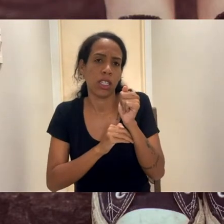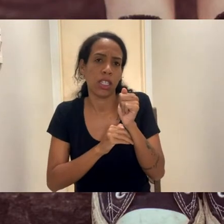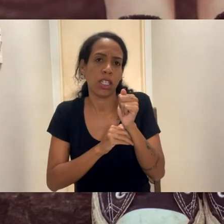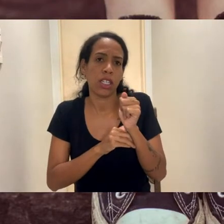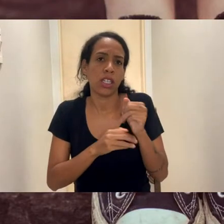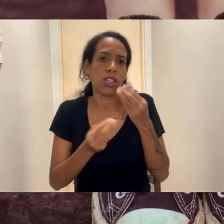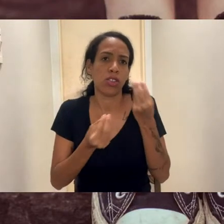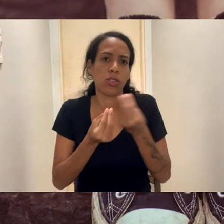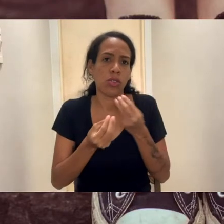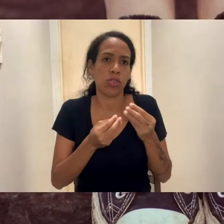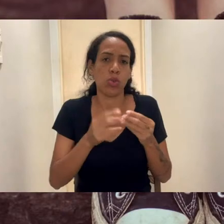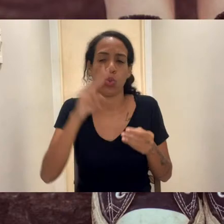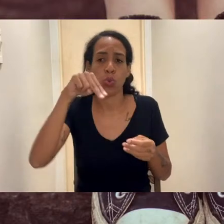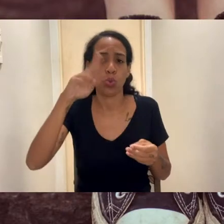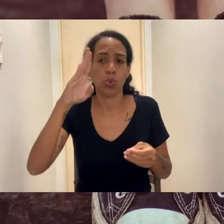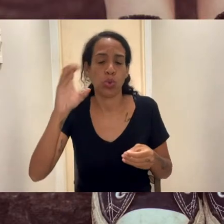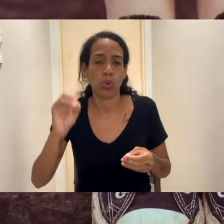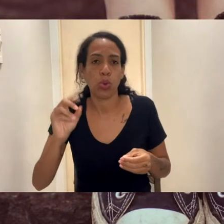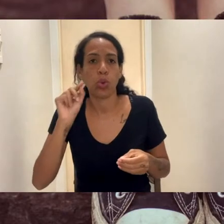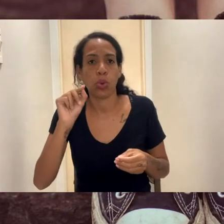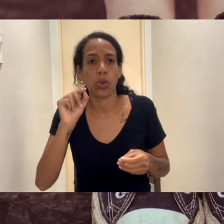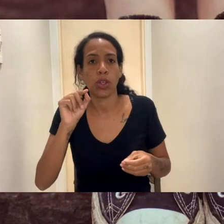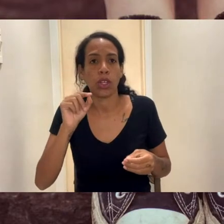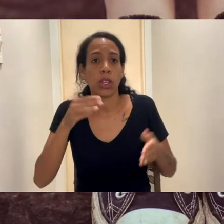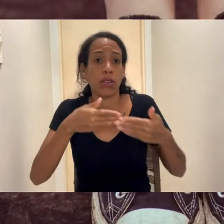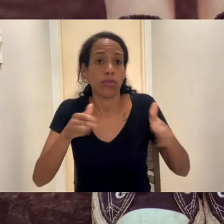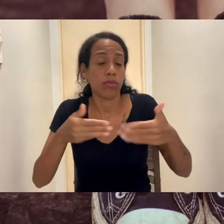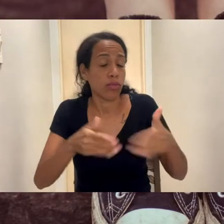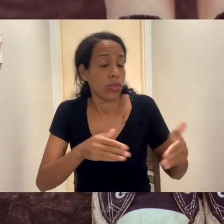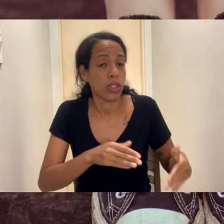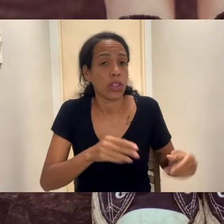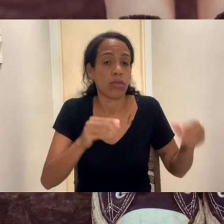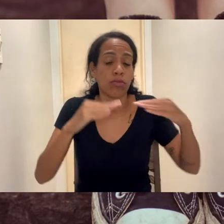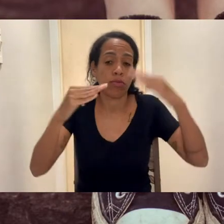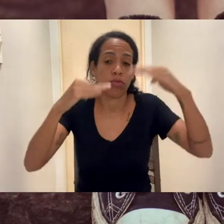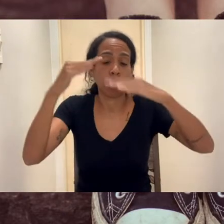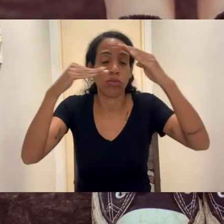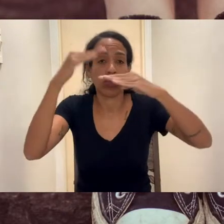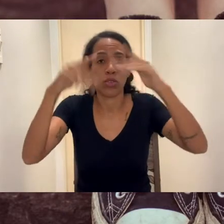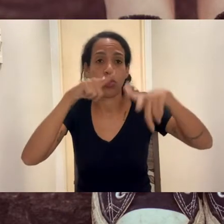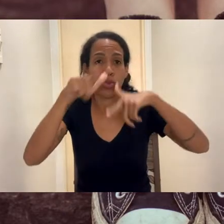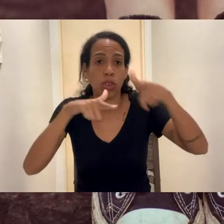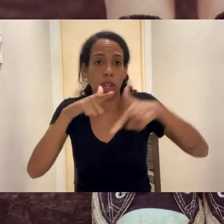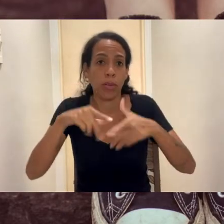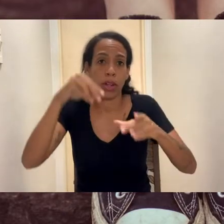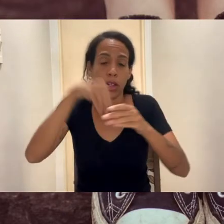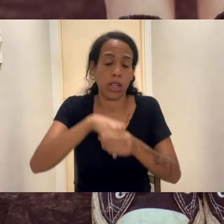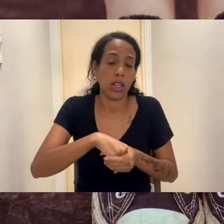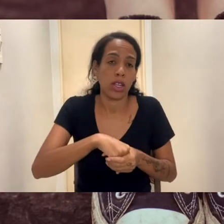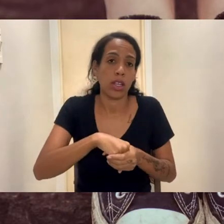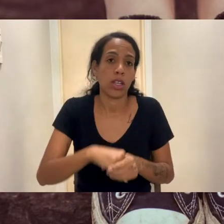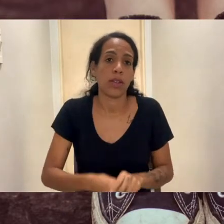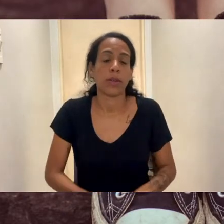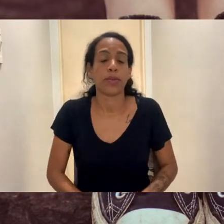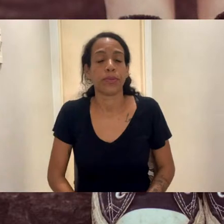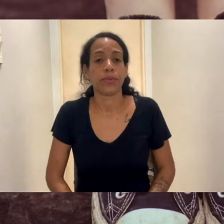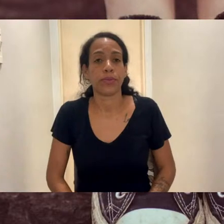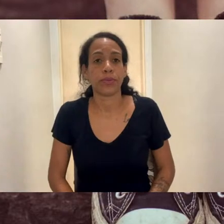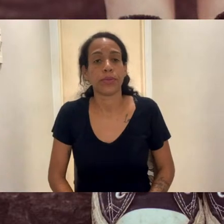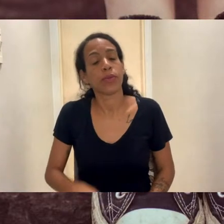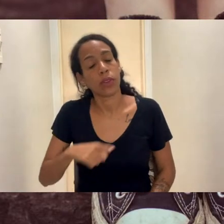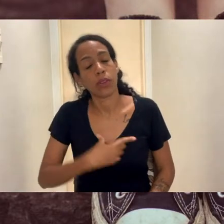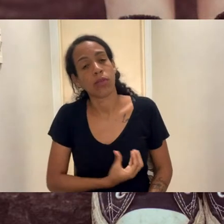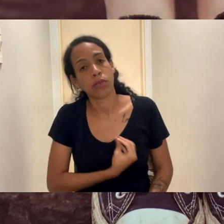atualizando em prontuário único o que for indispensável para o desenvolvimento do trabalho interdisciplinar, participar